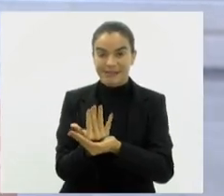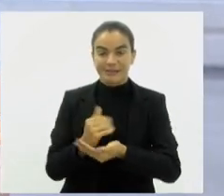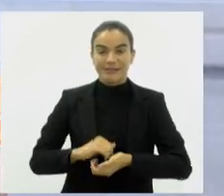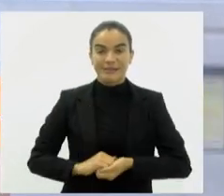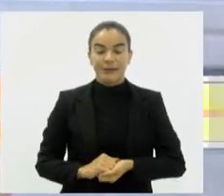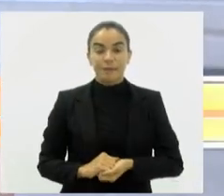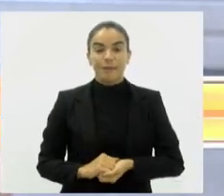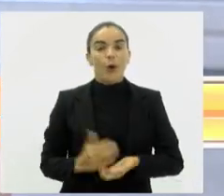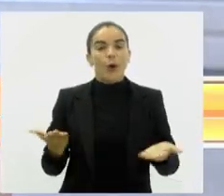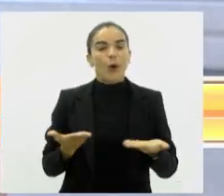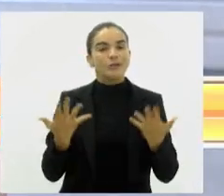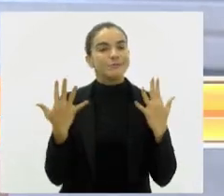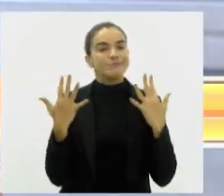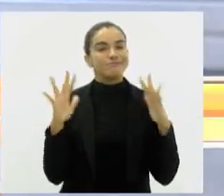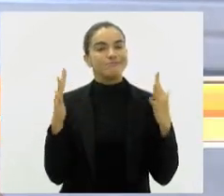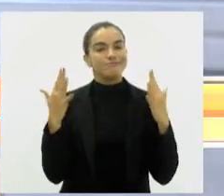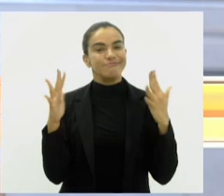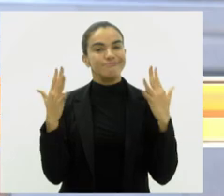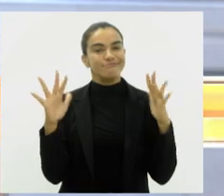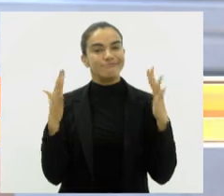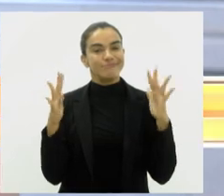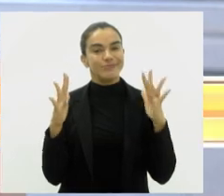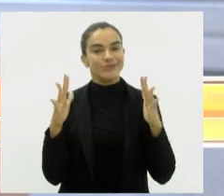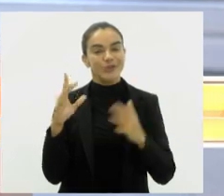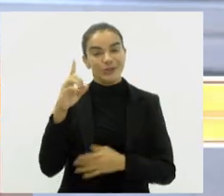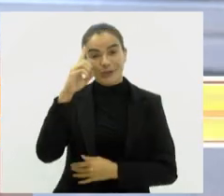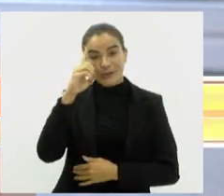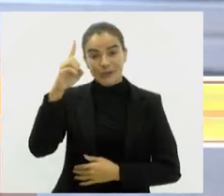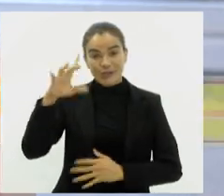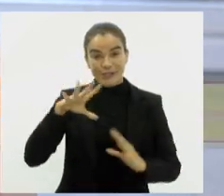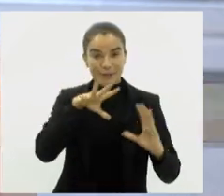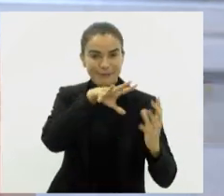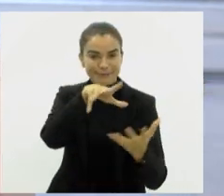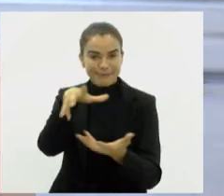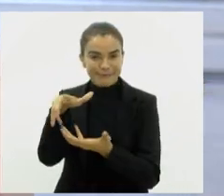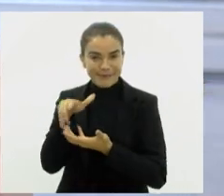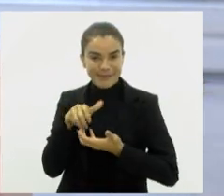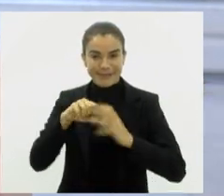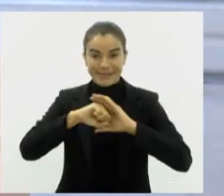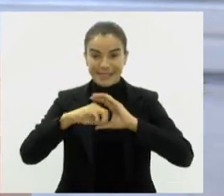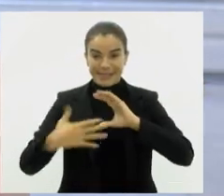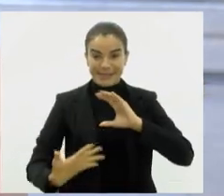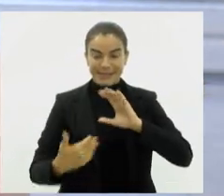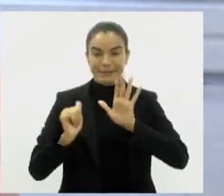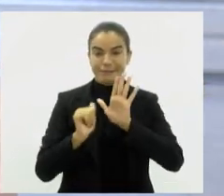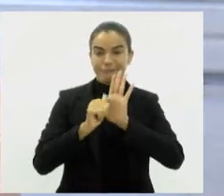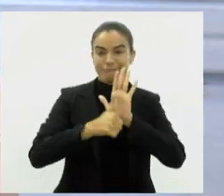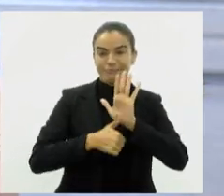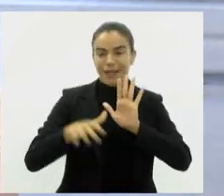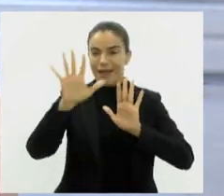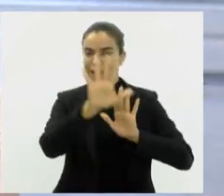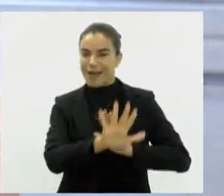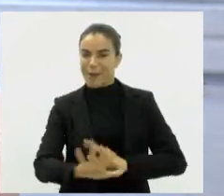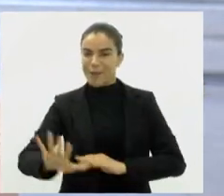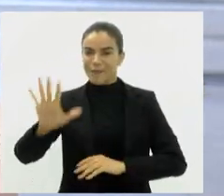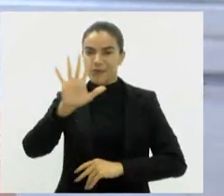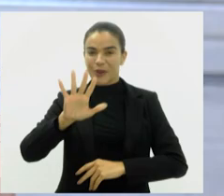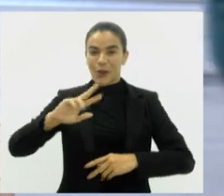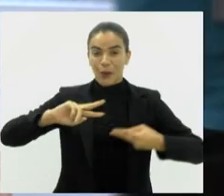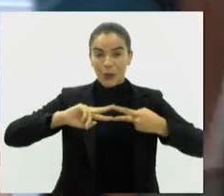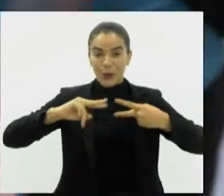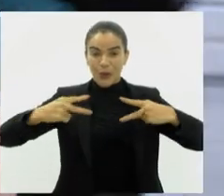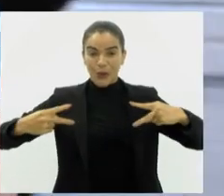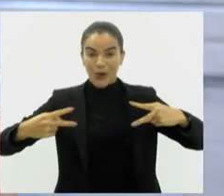Hoje a gente comemora o Dia Internacional da Síndrome de Down, né? Uma alusão à trissomia do cromossomo